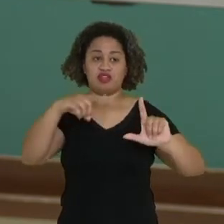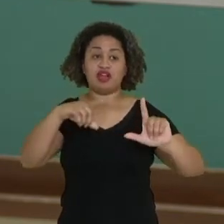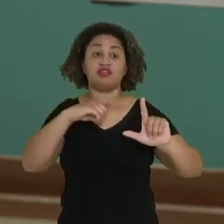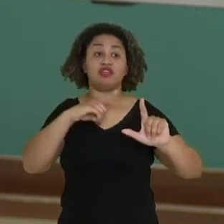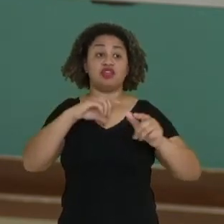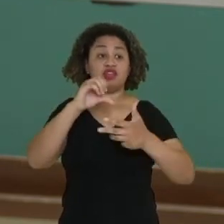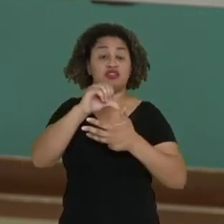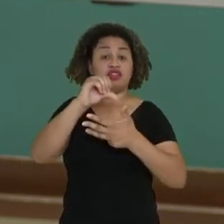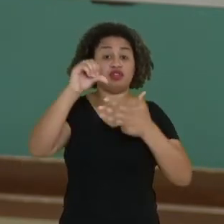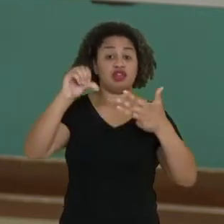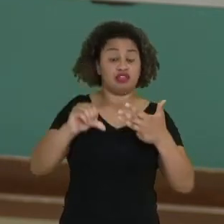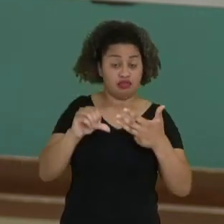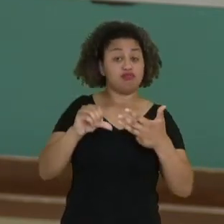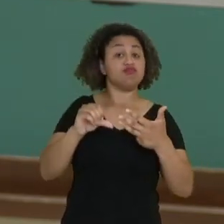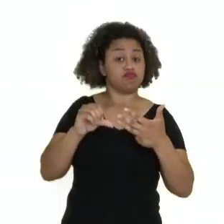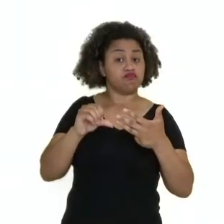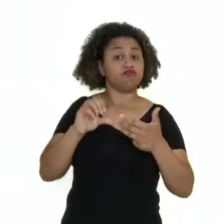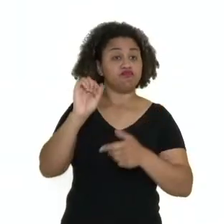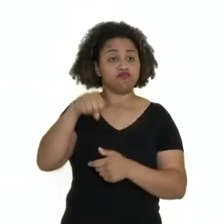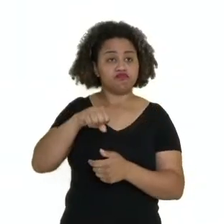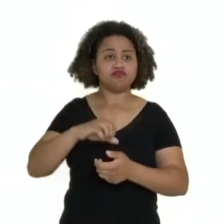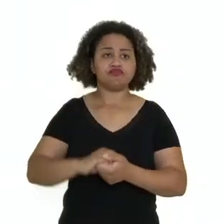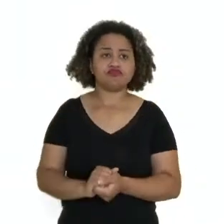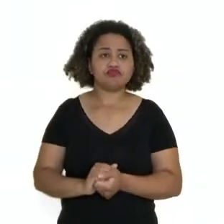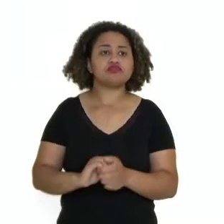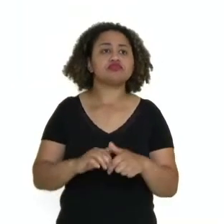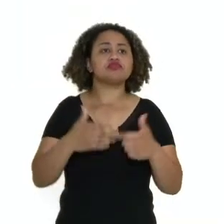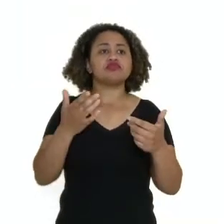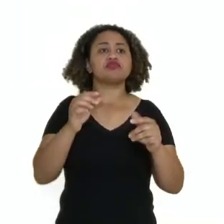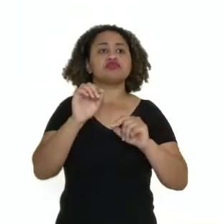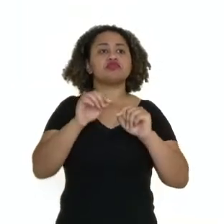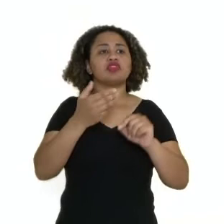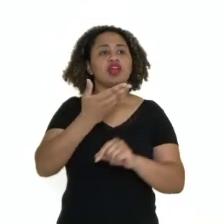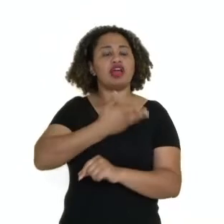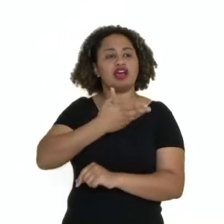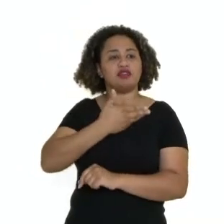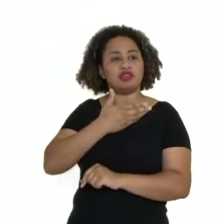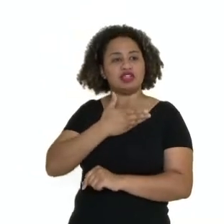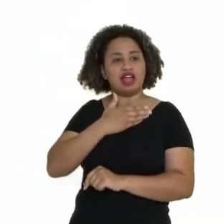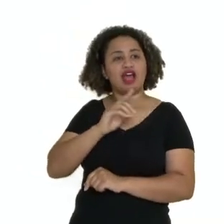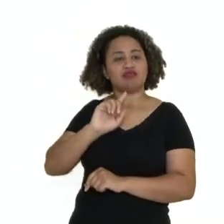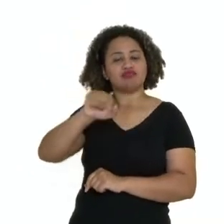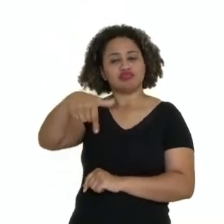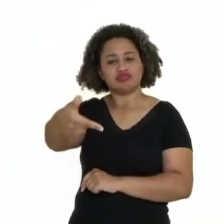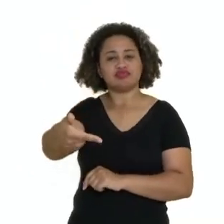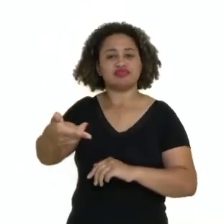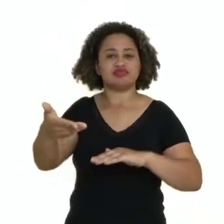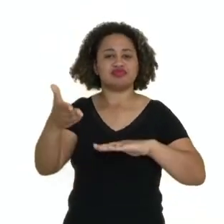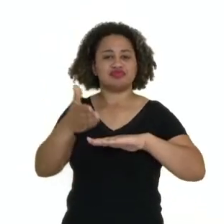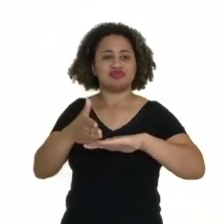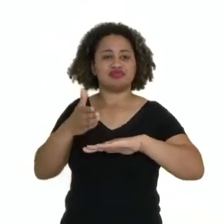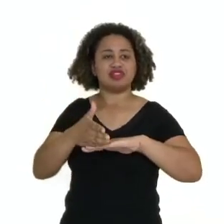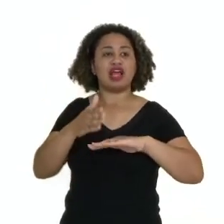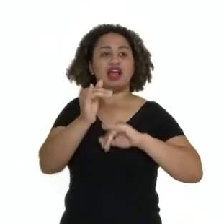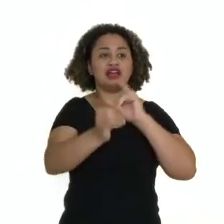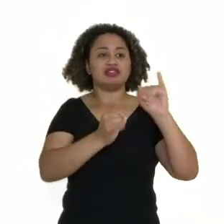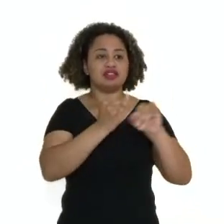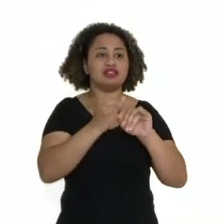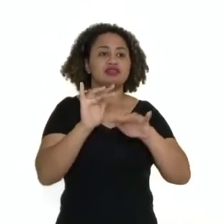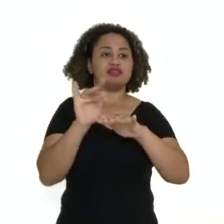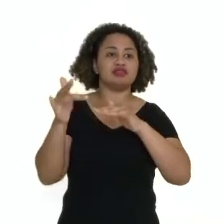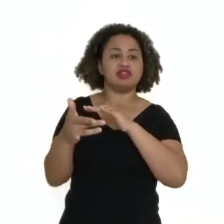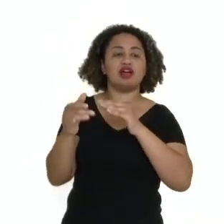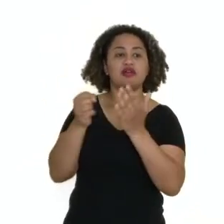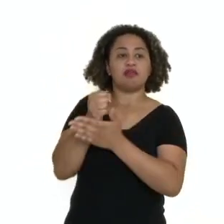Enem, da revista Super Interessante. Amizade pós-moderna. A internet e as redes sociais se baseiam em